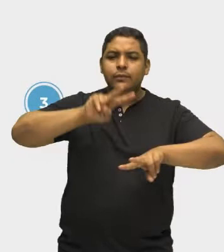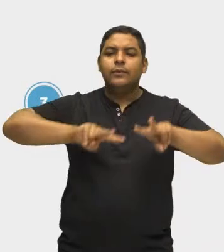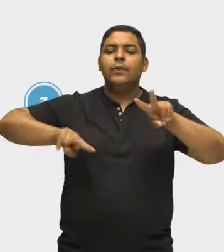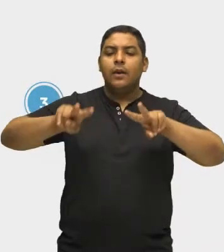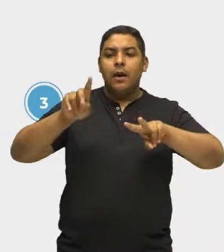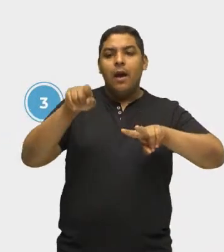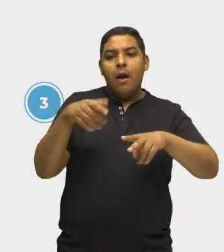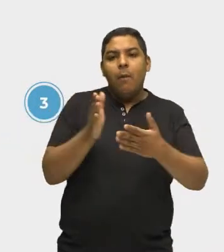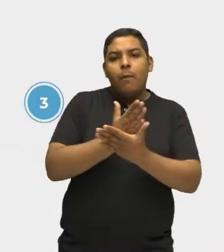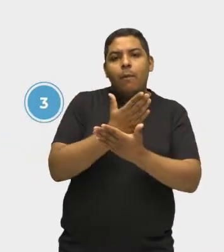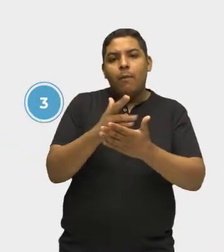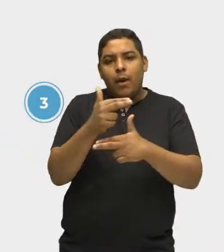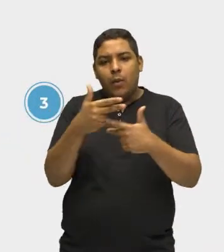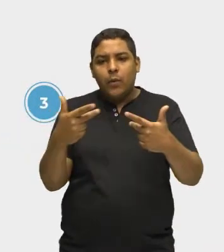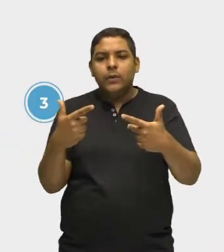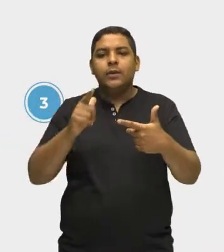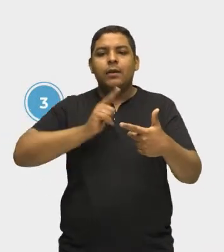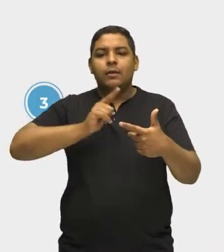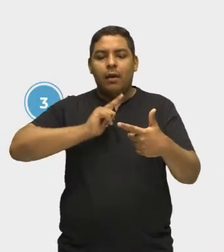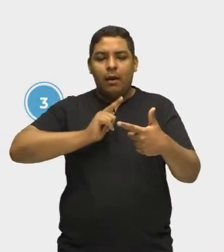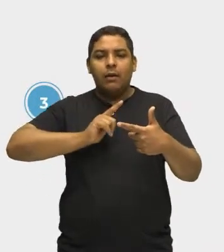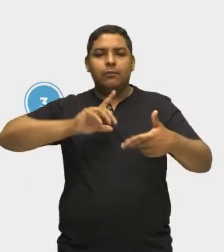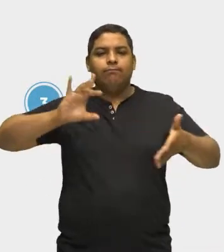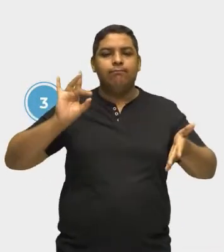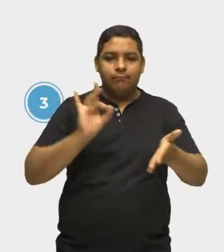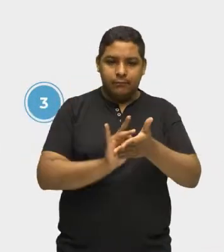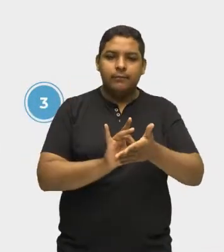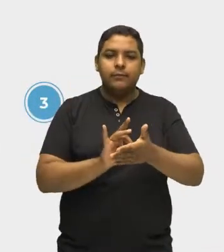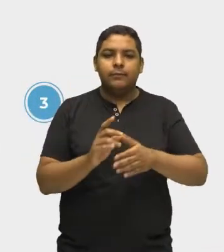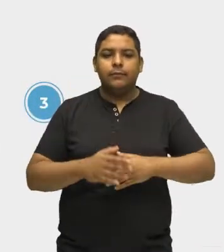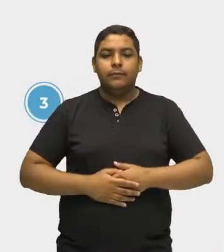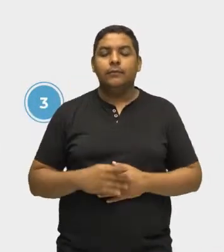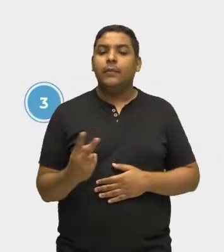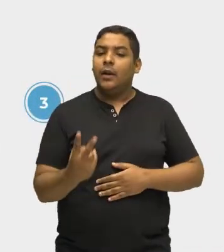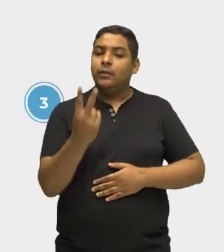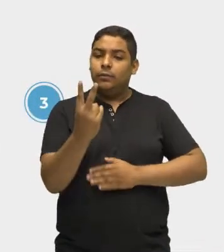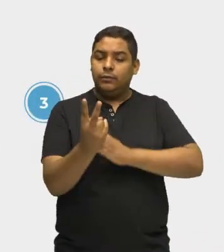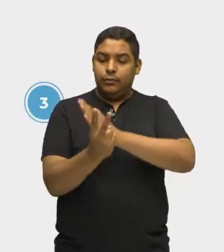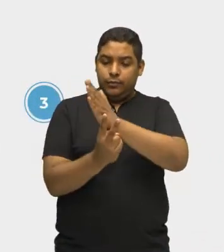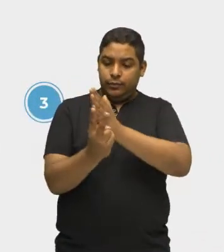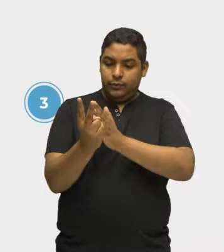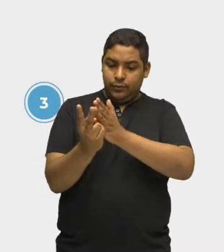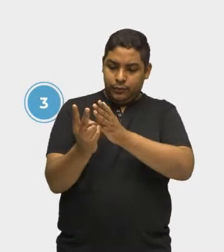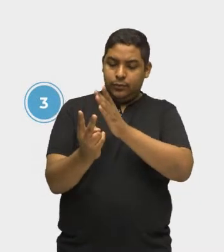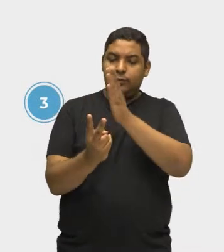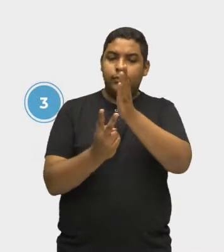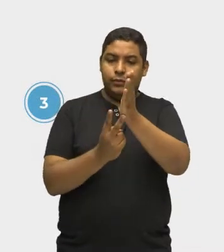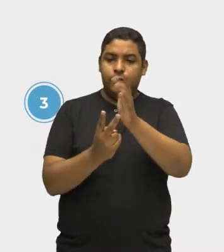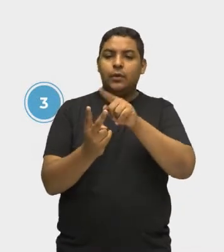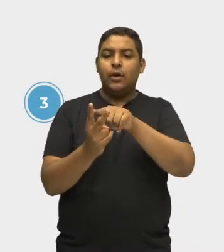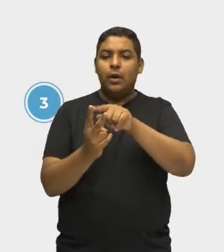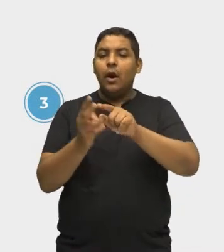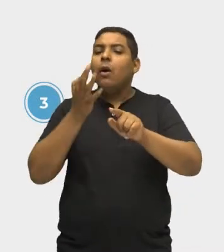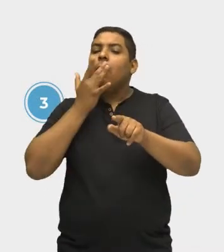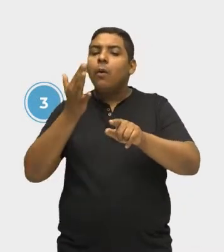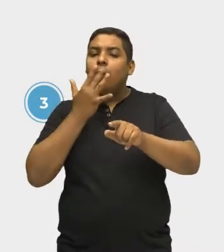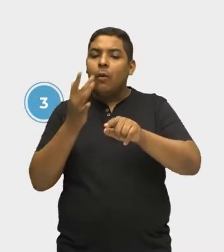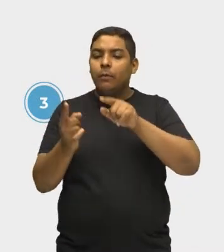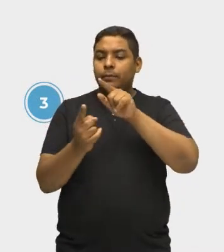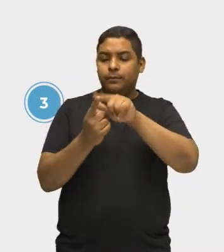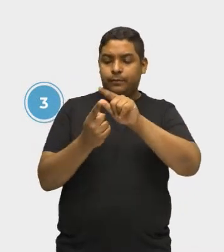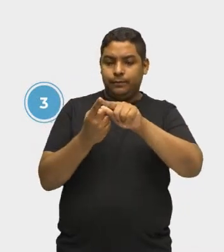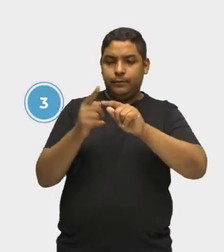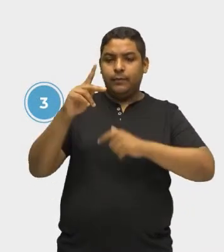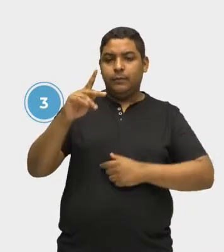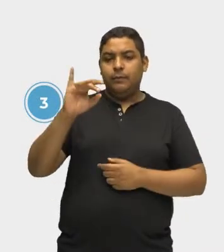de maneira concreta. Existem duas maneiras de se formar uma cor. Uma delas é através da pigmentação